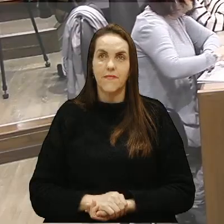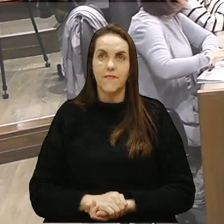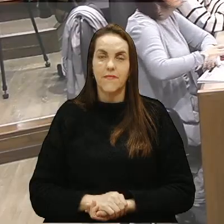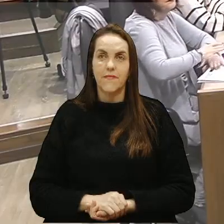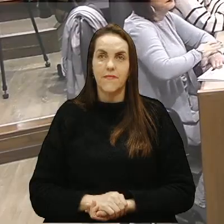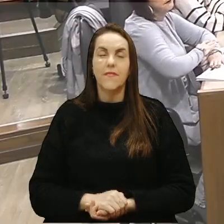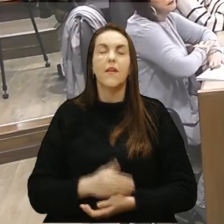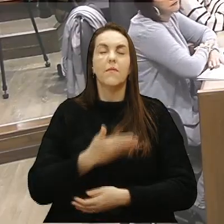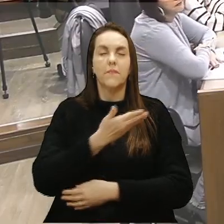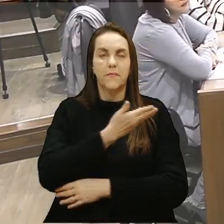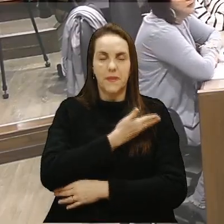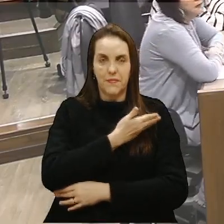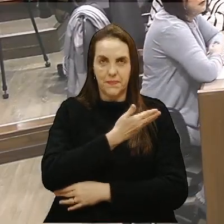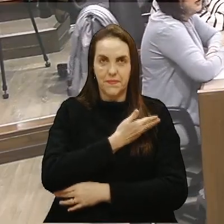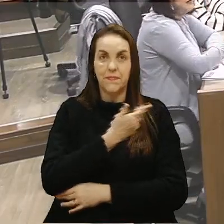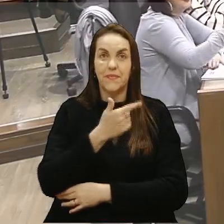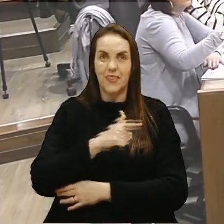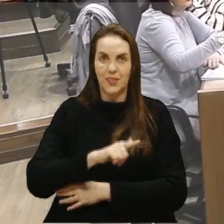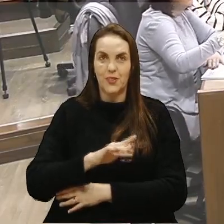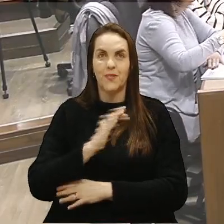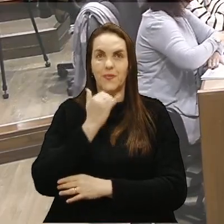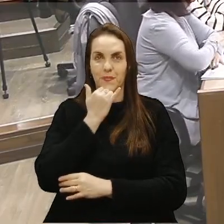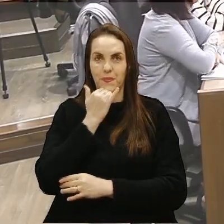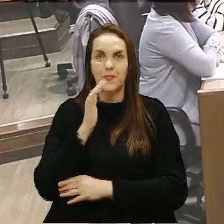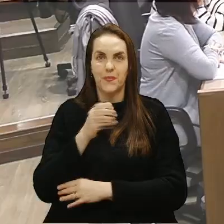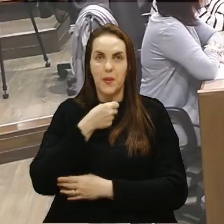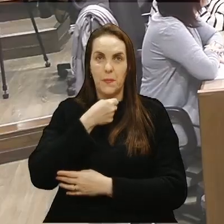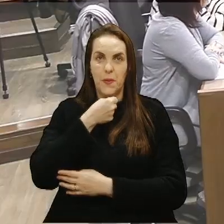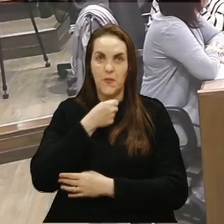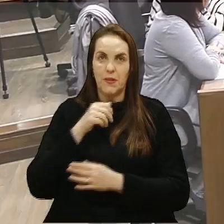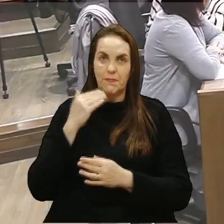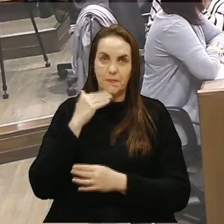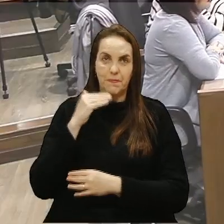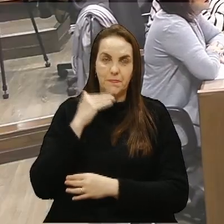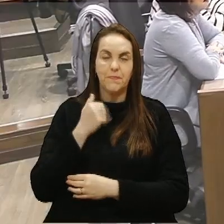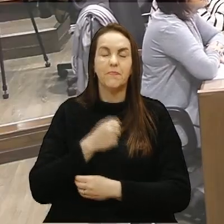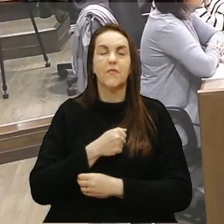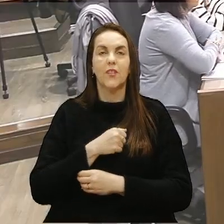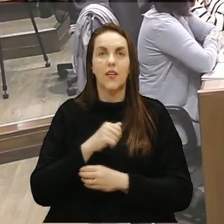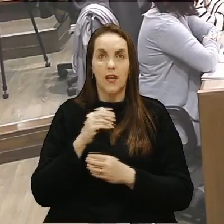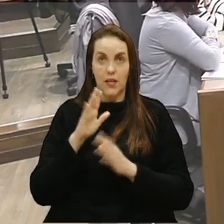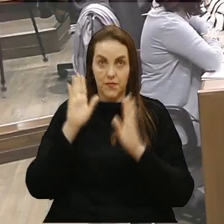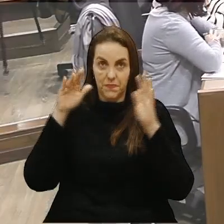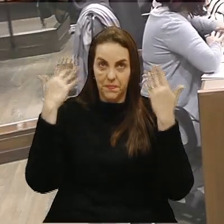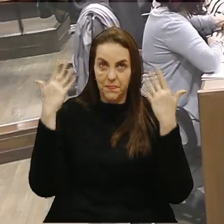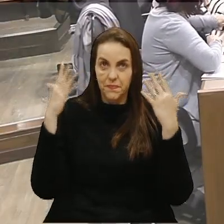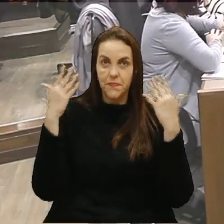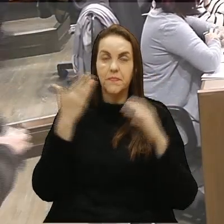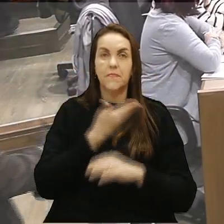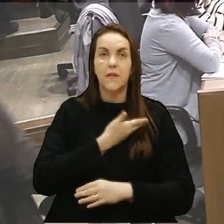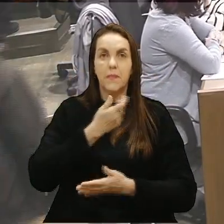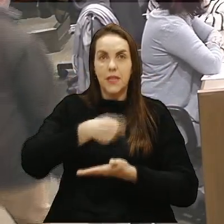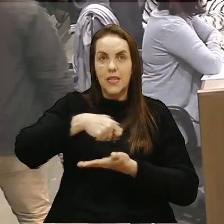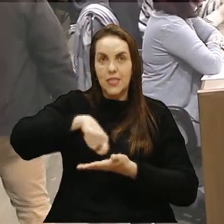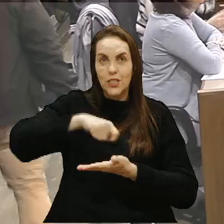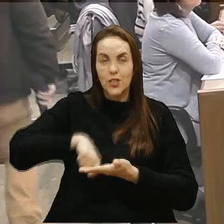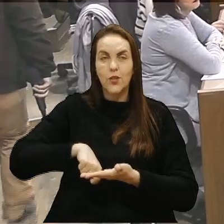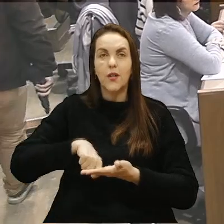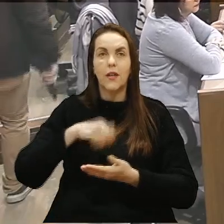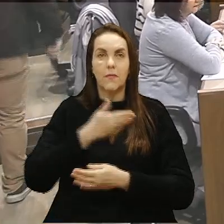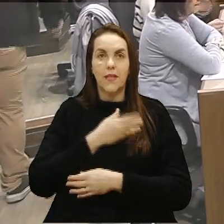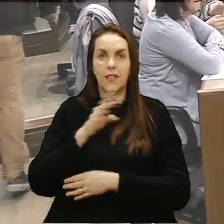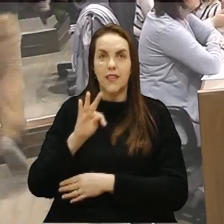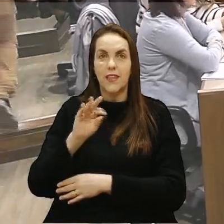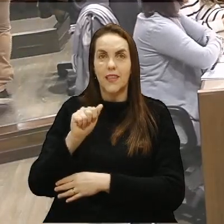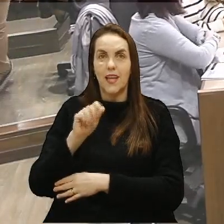Vamos lá, minha amiga, de novo. Quero fazer um voto de congratulações à minha amiga, a escritora Tatiana Barduco.